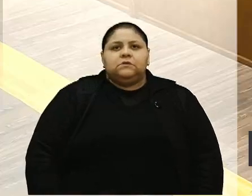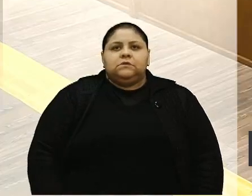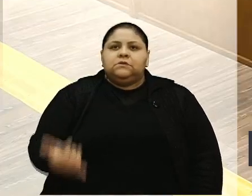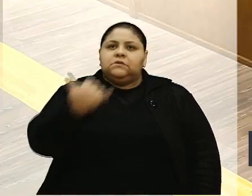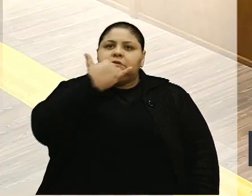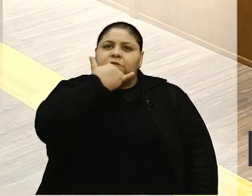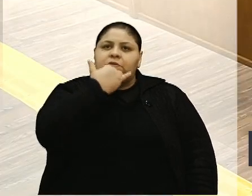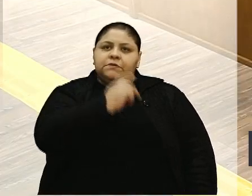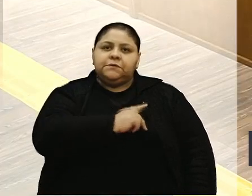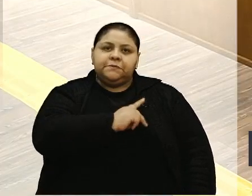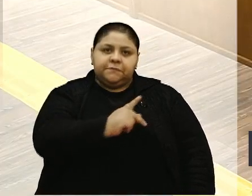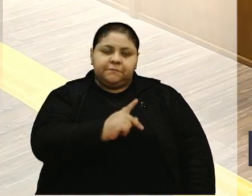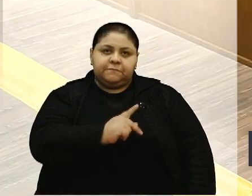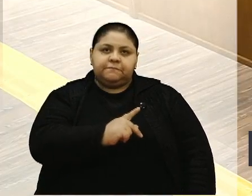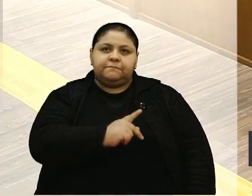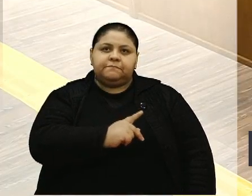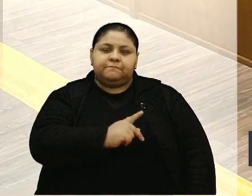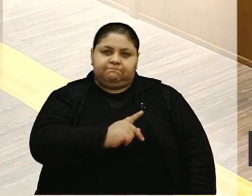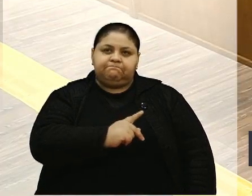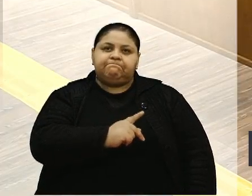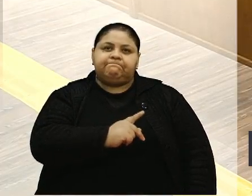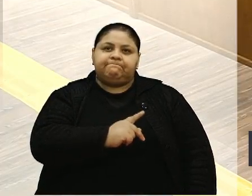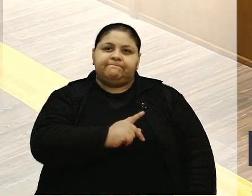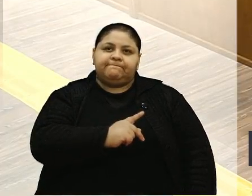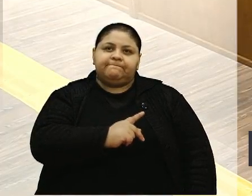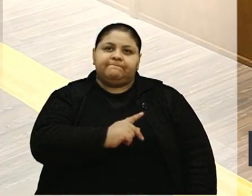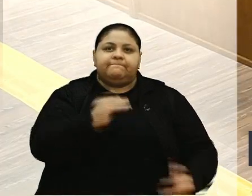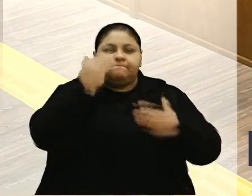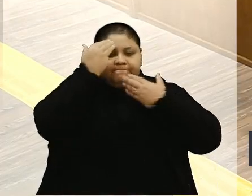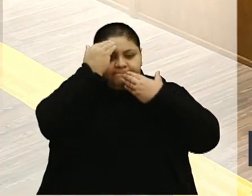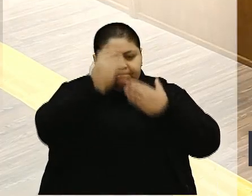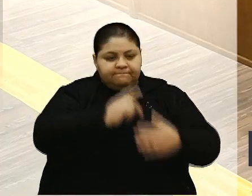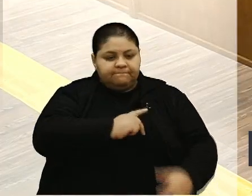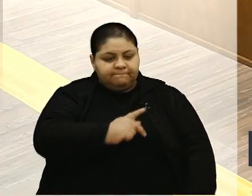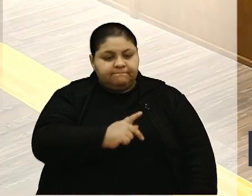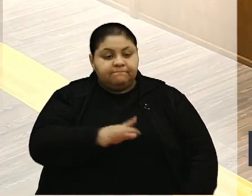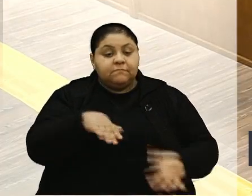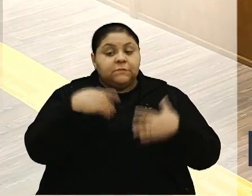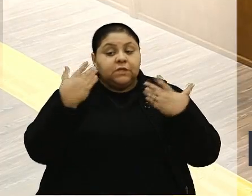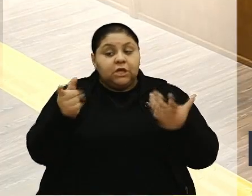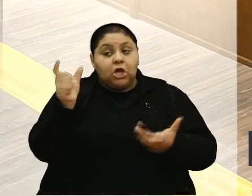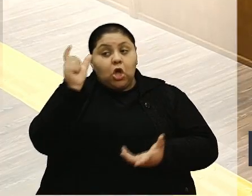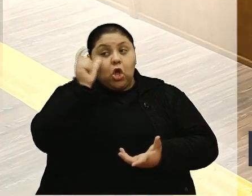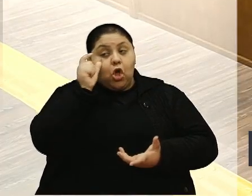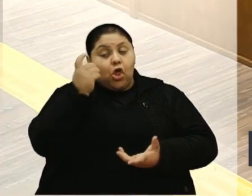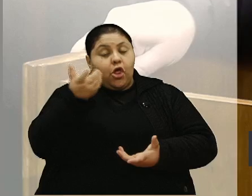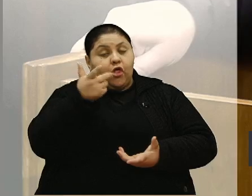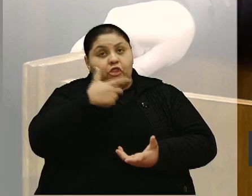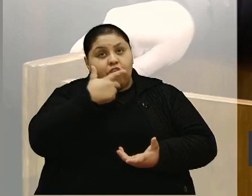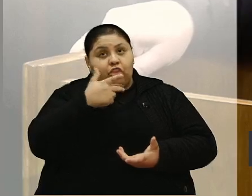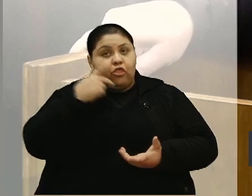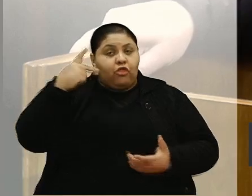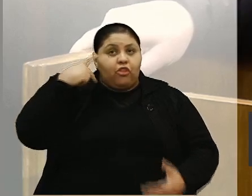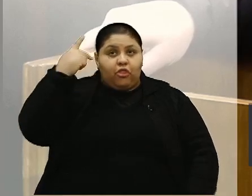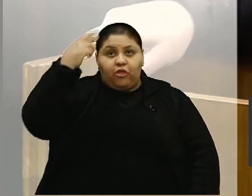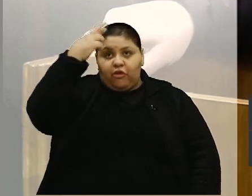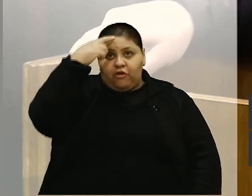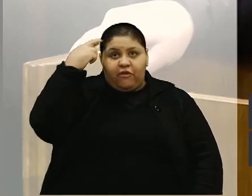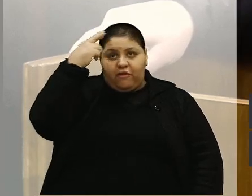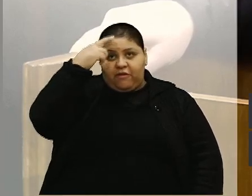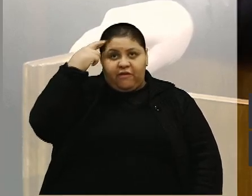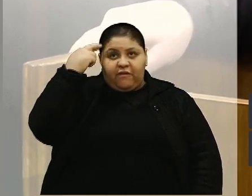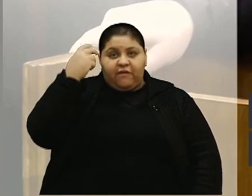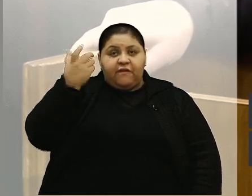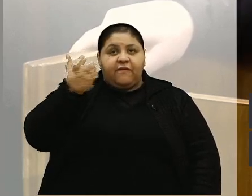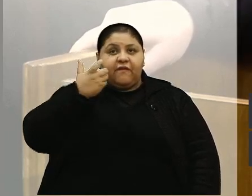Desculpa, presidente, bati na sua cadeira. Obrigado, presidente. Mas olha, eu queria dizer uma coisa aqui. O vereador Rafael tentou me colocar